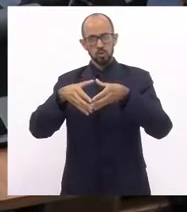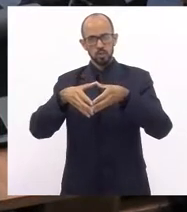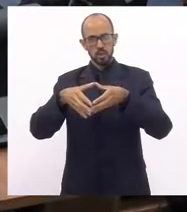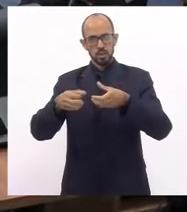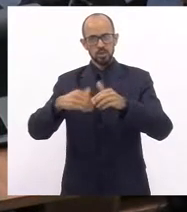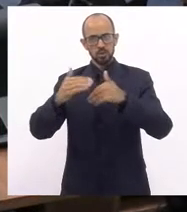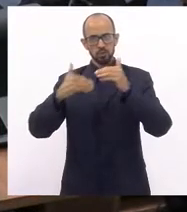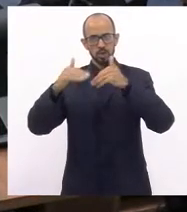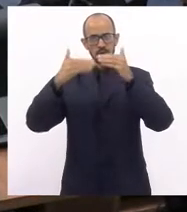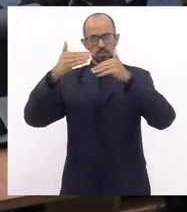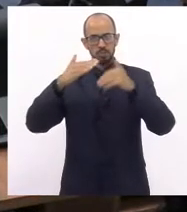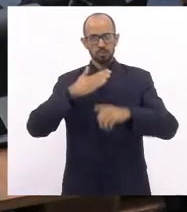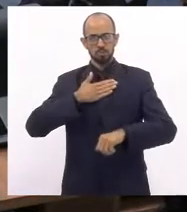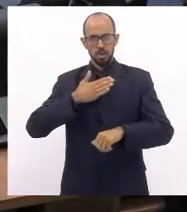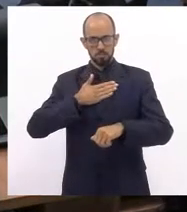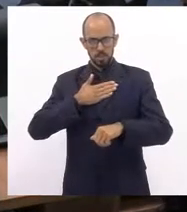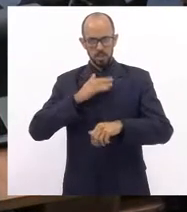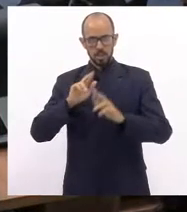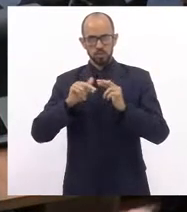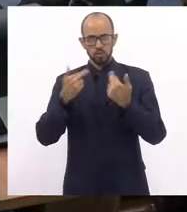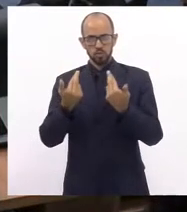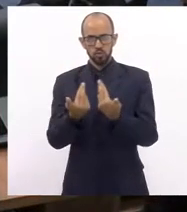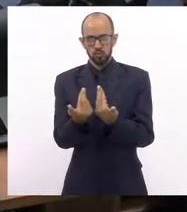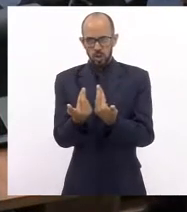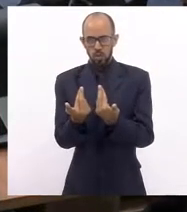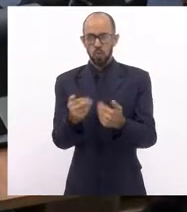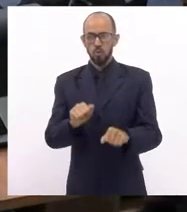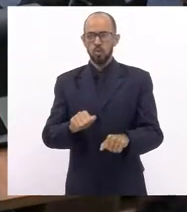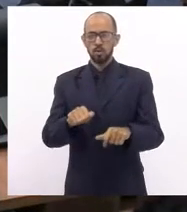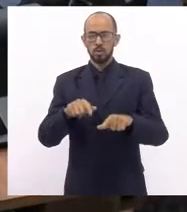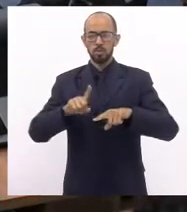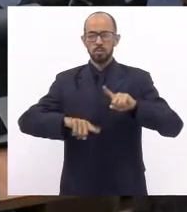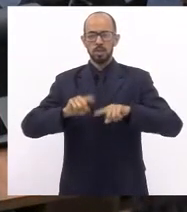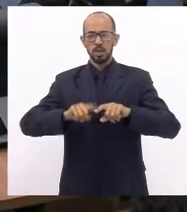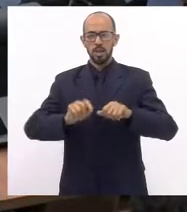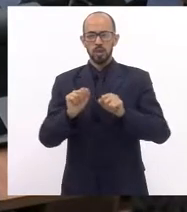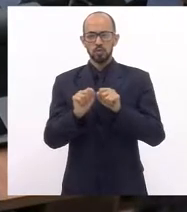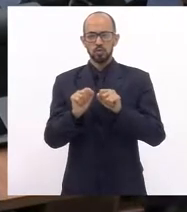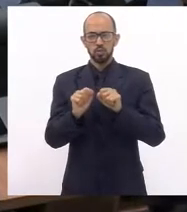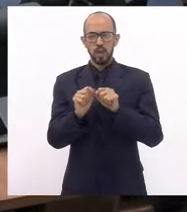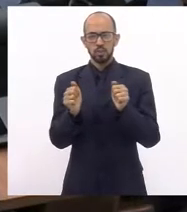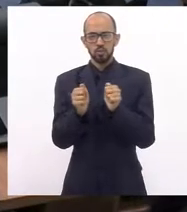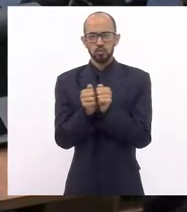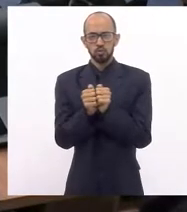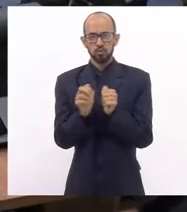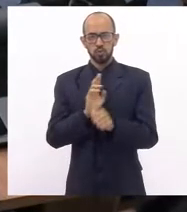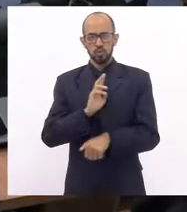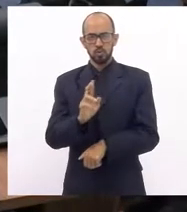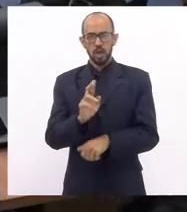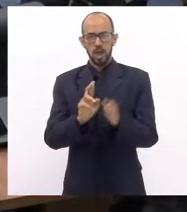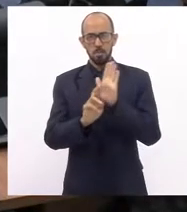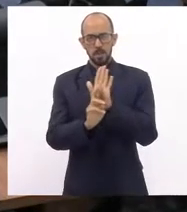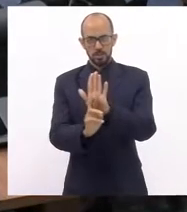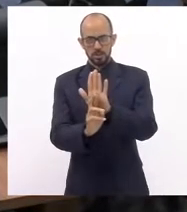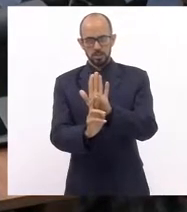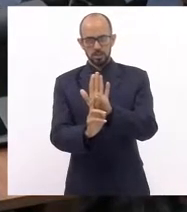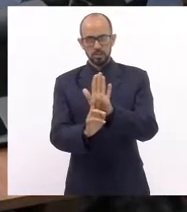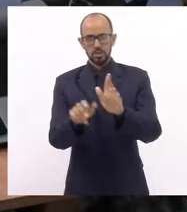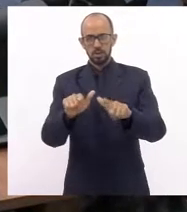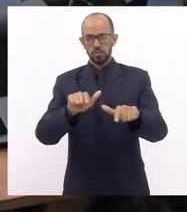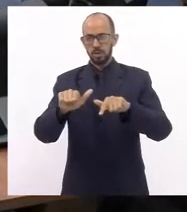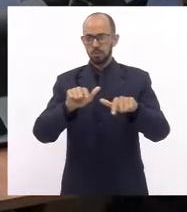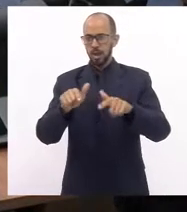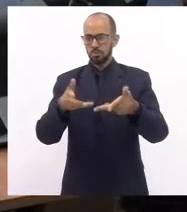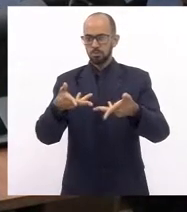tia Ju. Nós nos reunimos, o material é feito com os nossos representantes, né? Então, tem sido um trabalho magnífico.